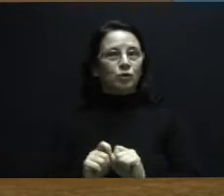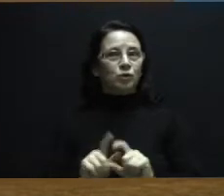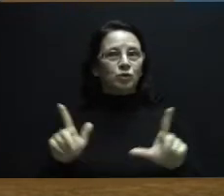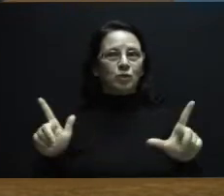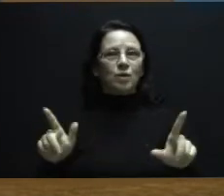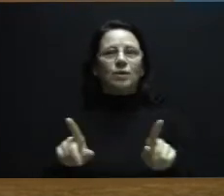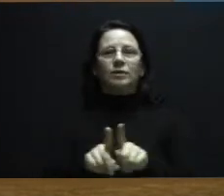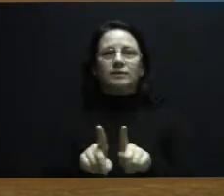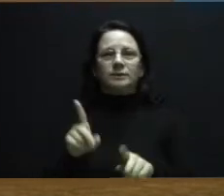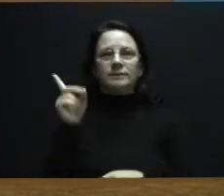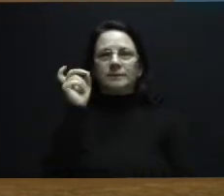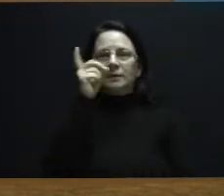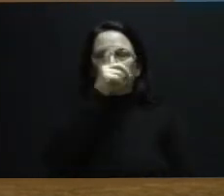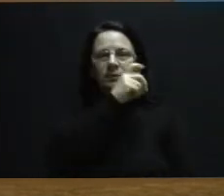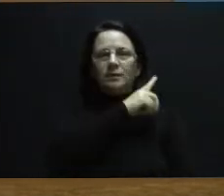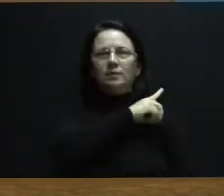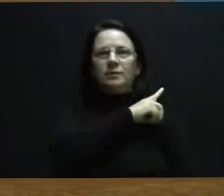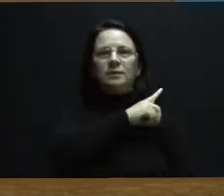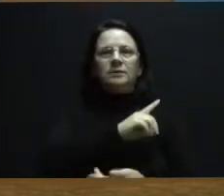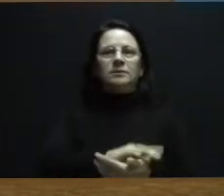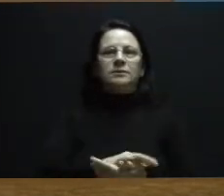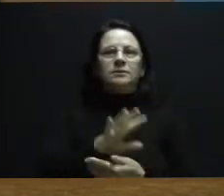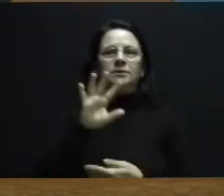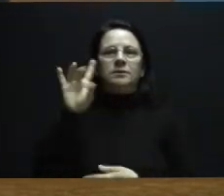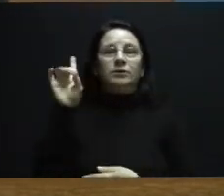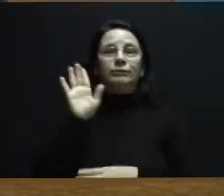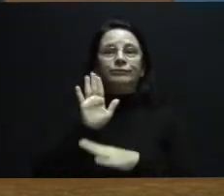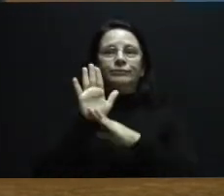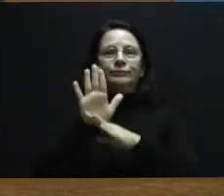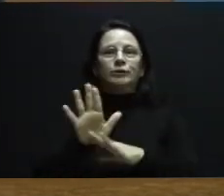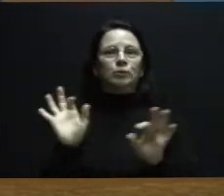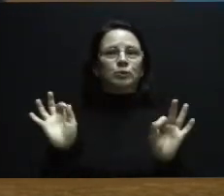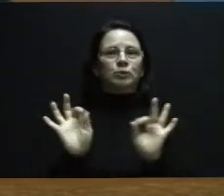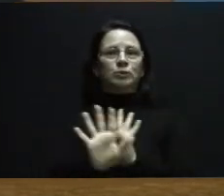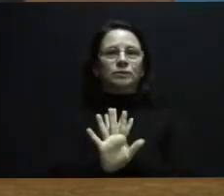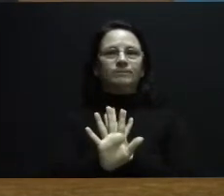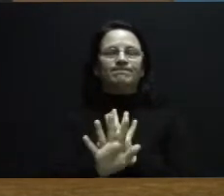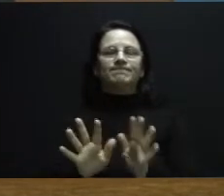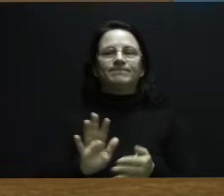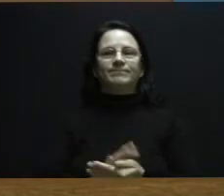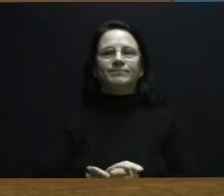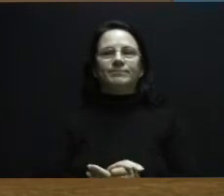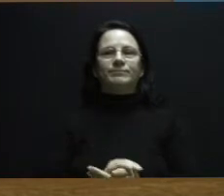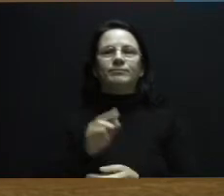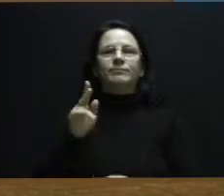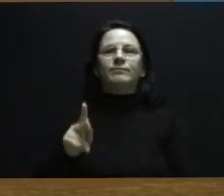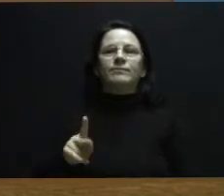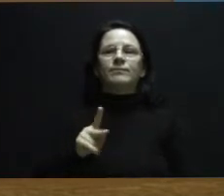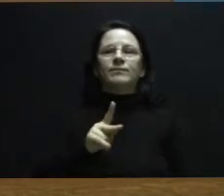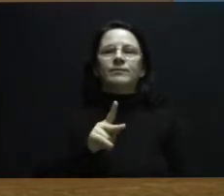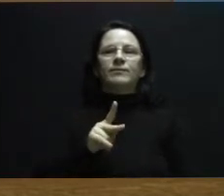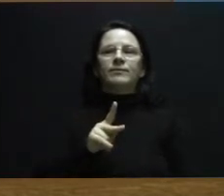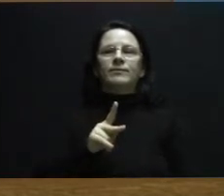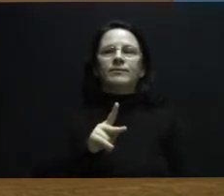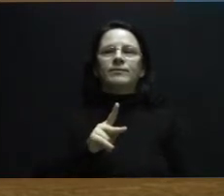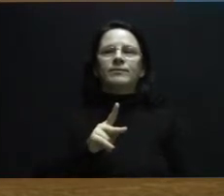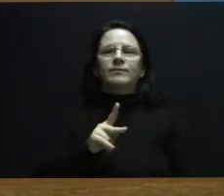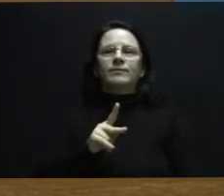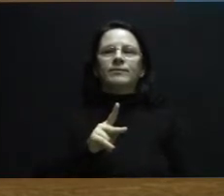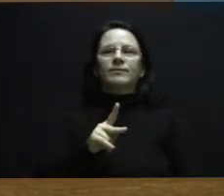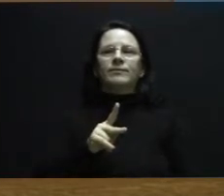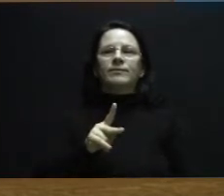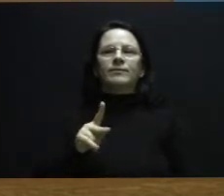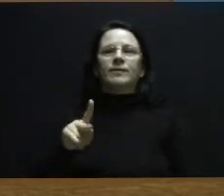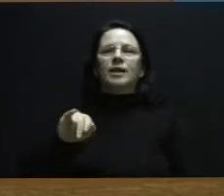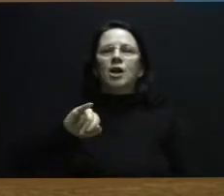fácil, Pedrinho, eu sei que é difícil, mas que Deus te ajude aí, que dê tudo certo, né? O padre João